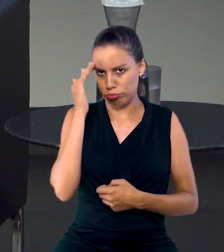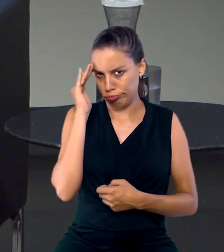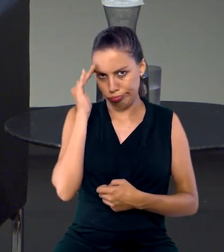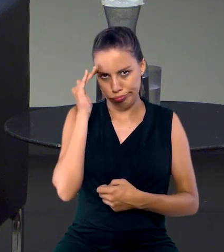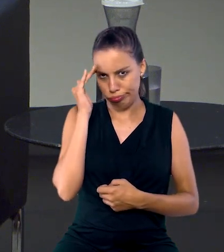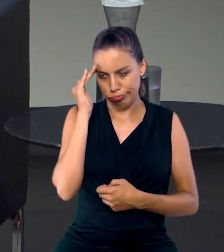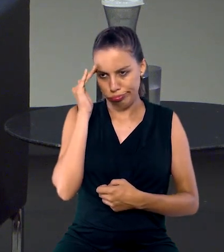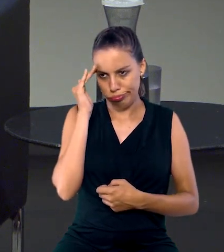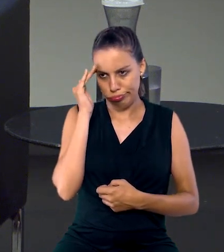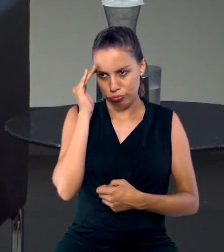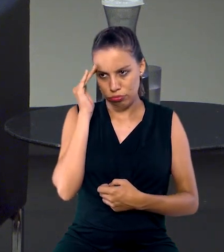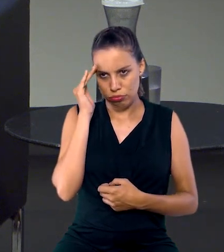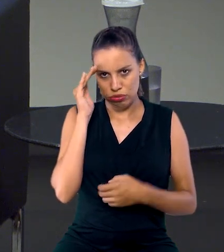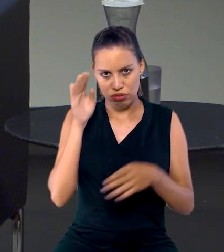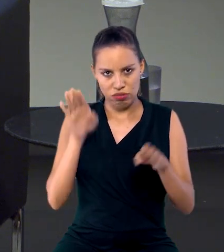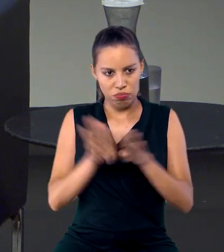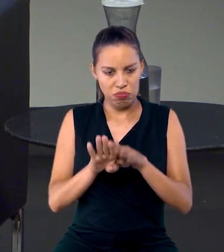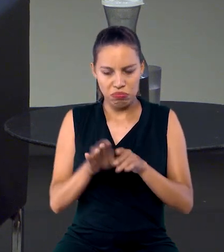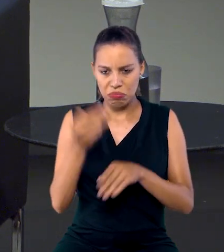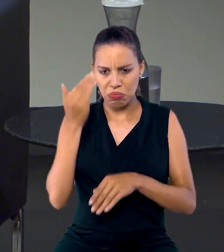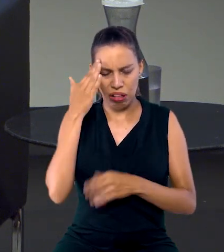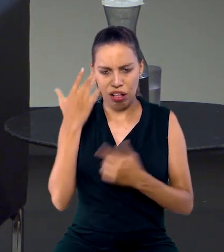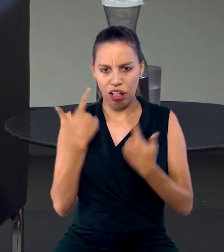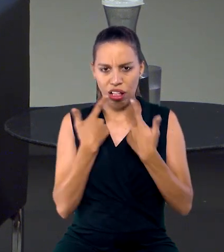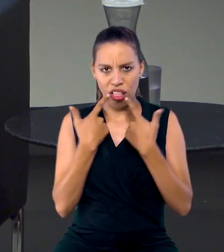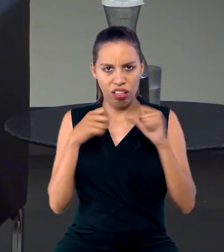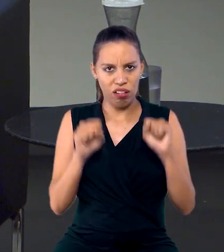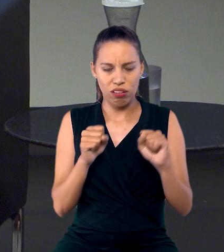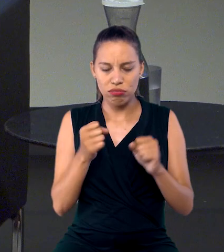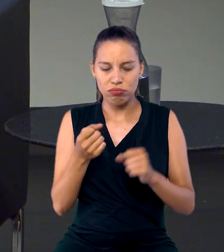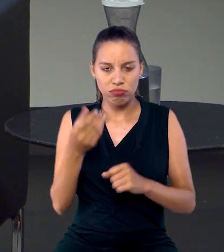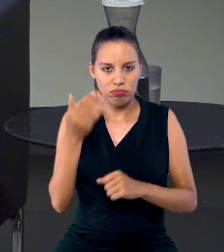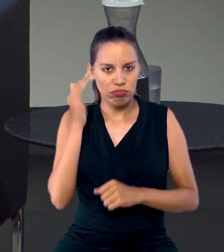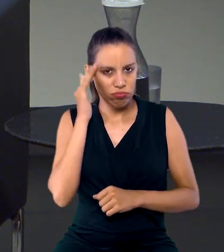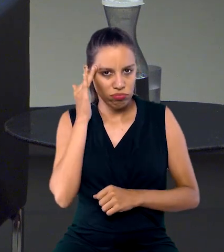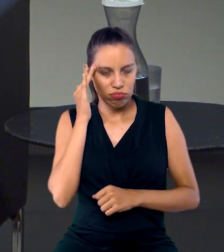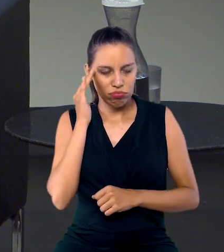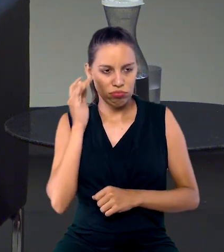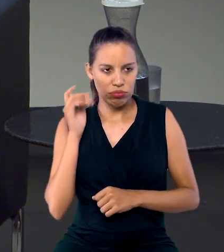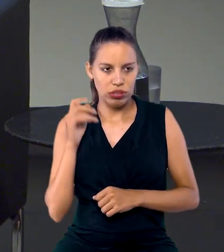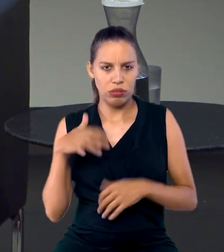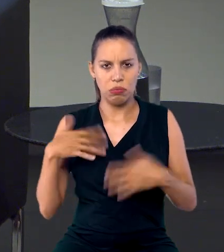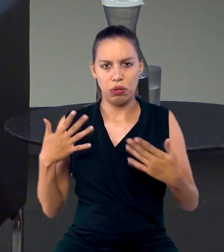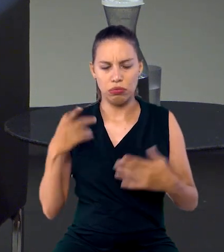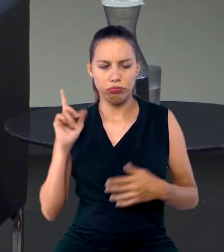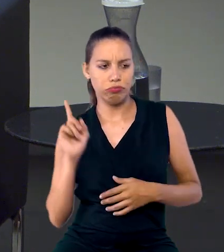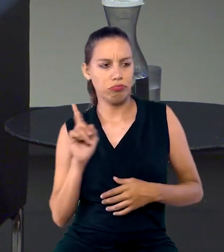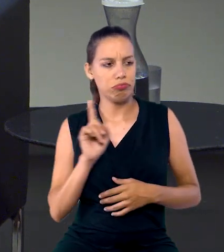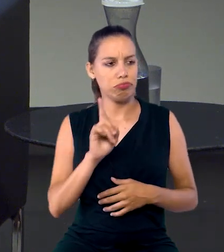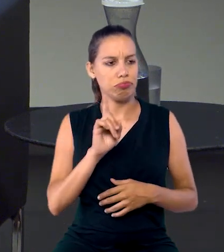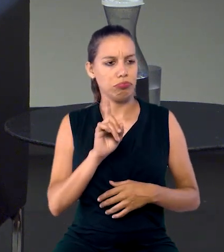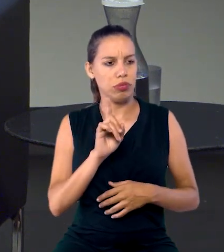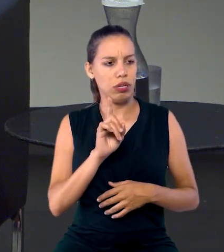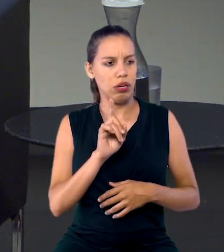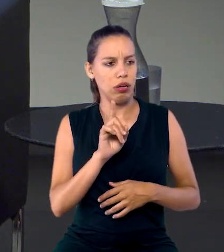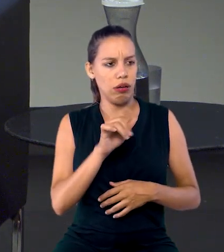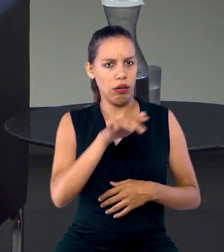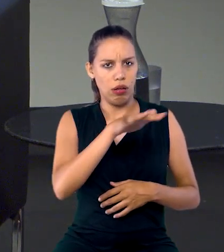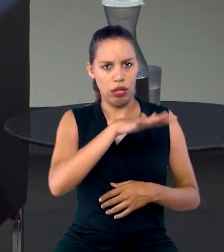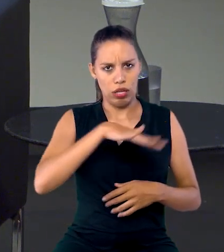e mais do que a língua, eu não entendo a linguagem. Então, quando eu vou, por exemplo, cobrir Belo